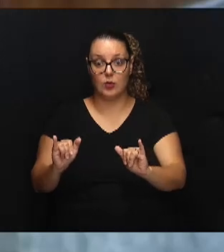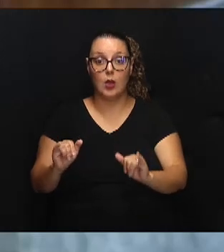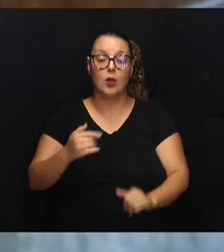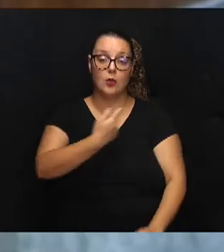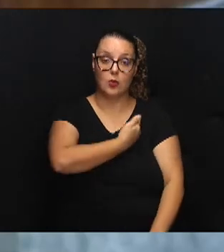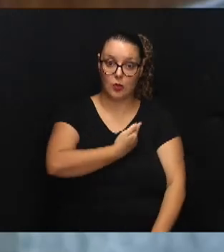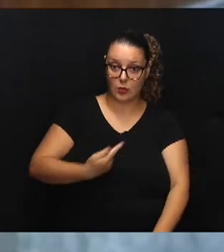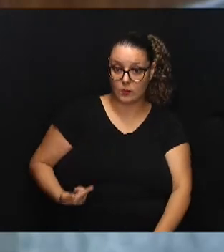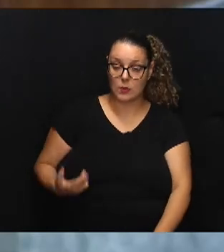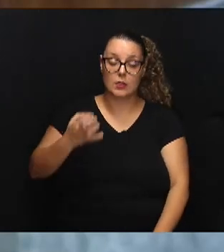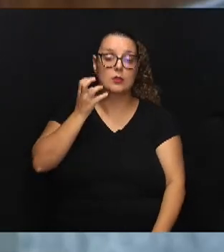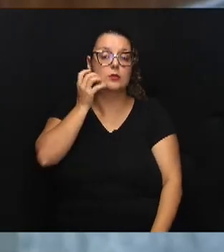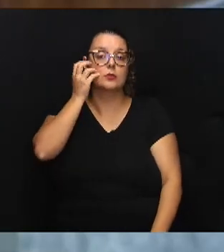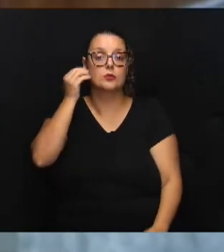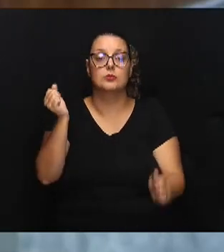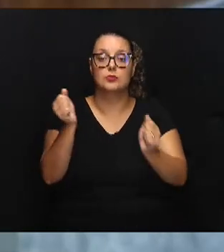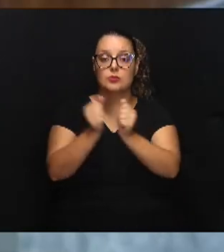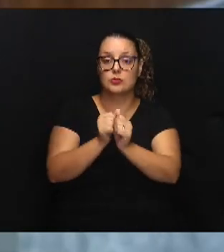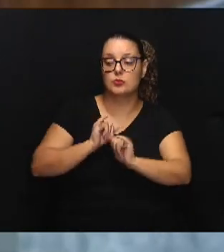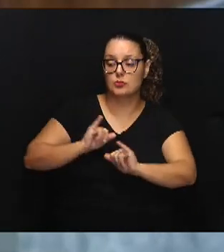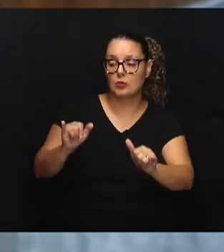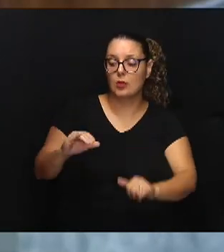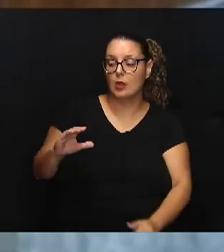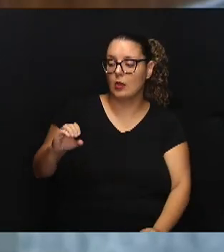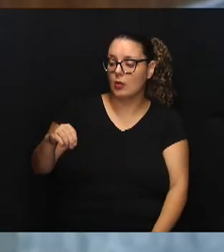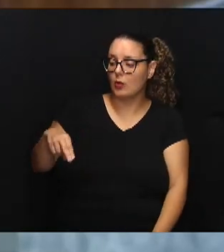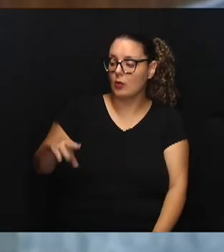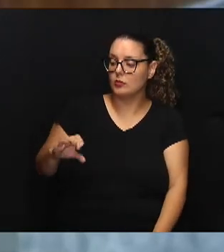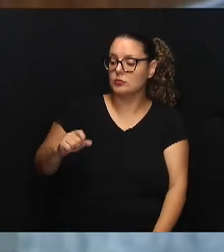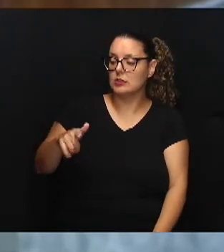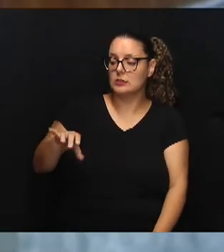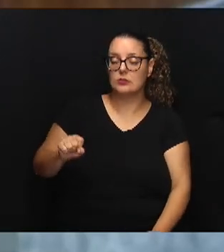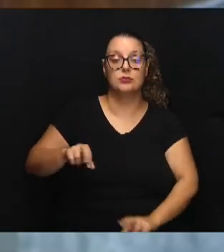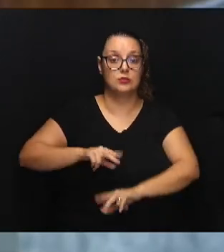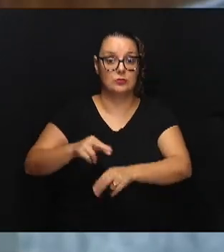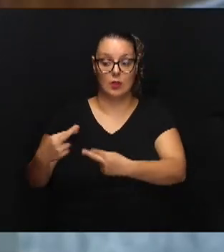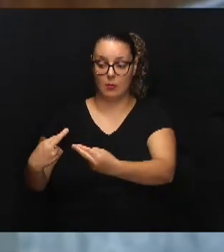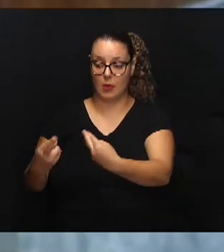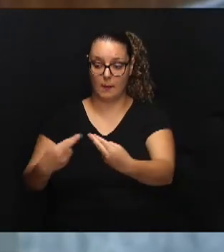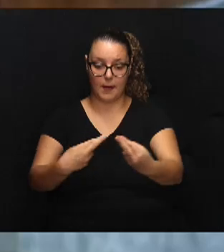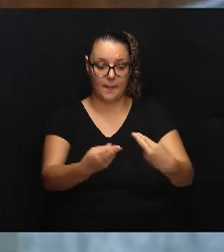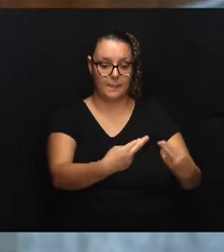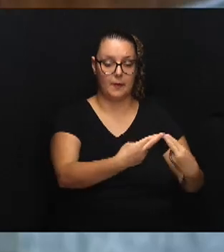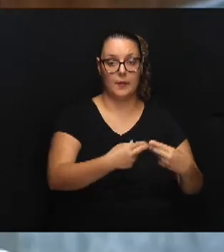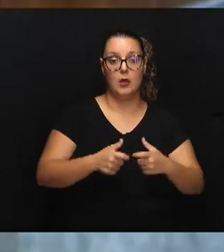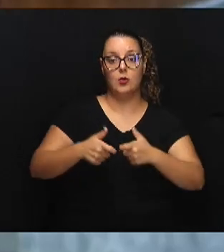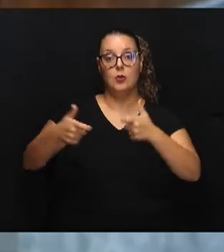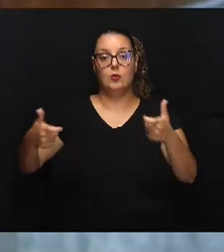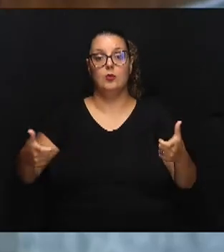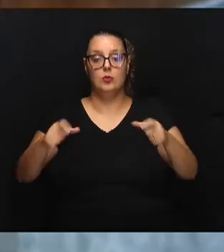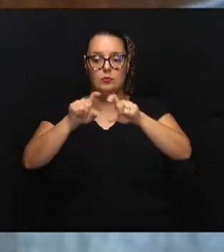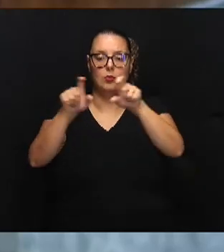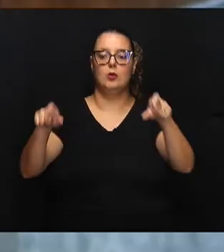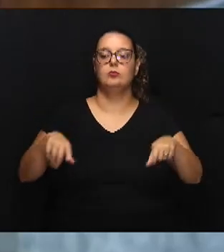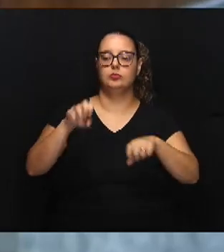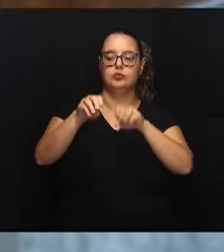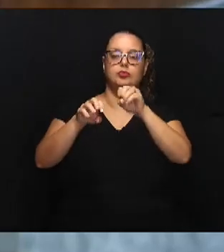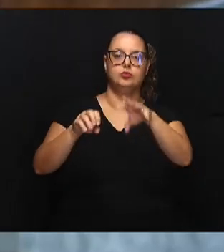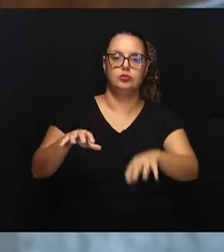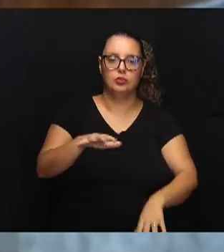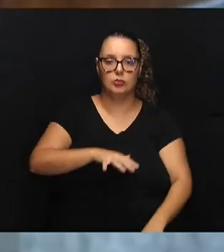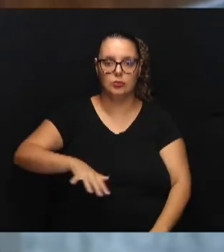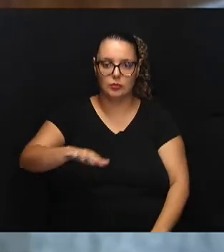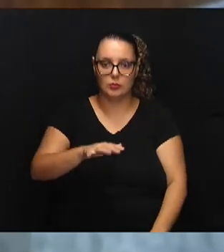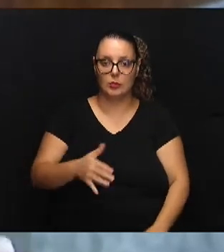governador Tarcísio anunciou junto da concessão de diversas rodovias o aumento de novos pedágios aqui para a região. Seriam